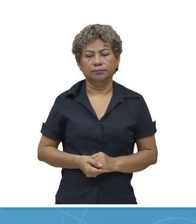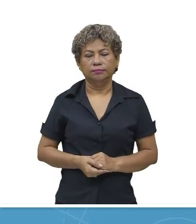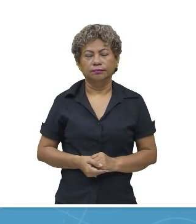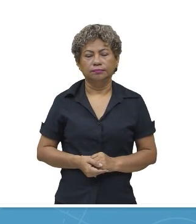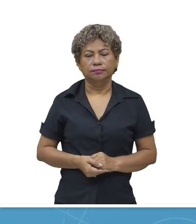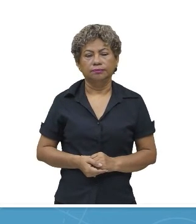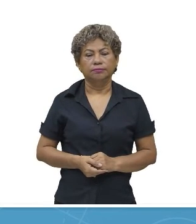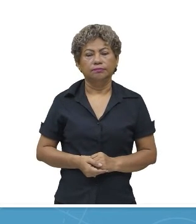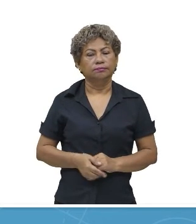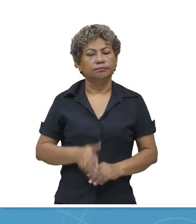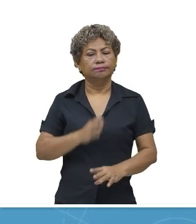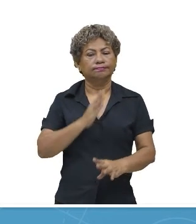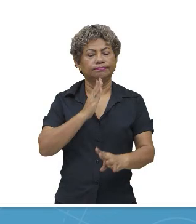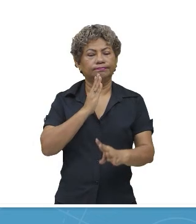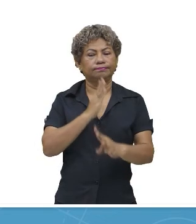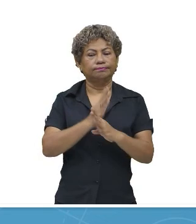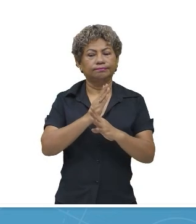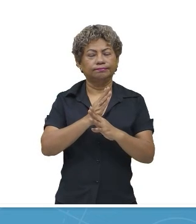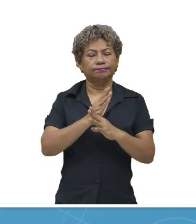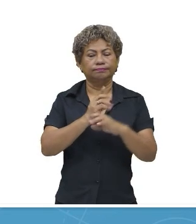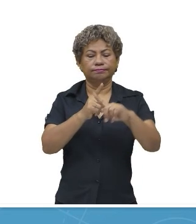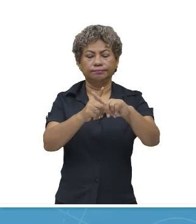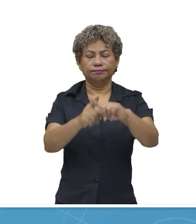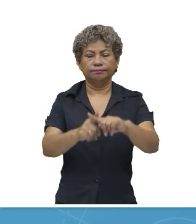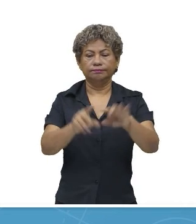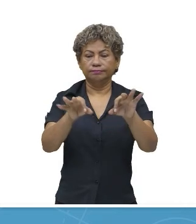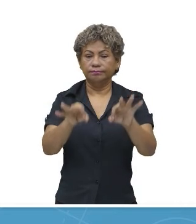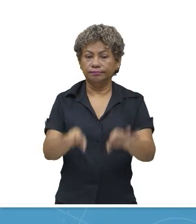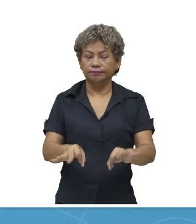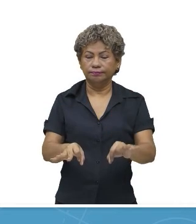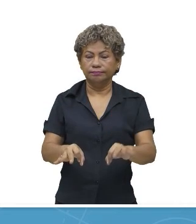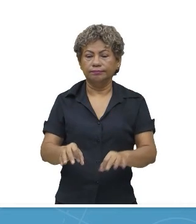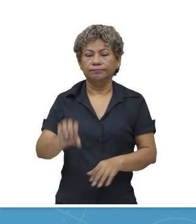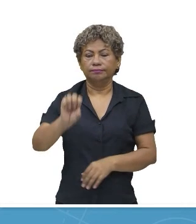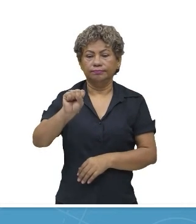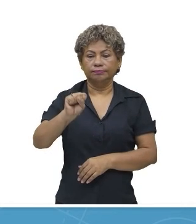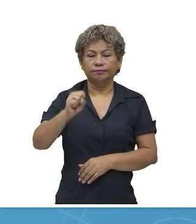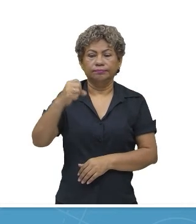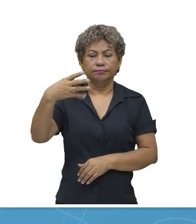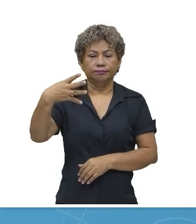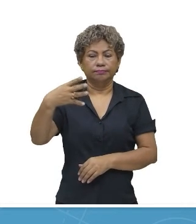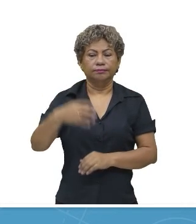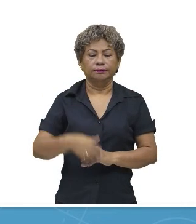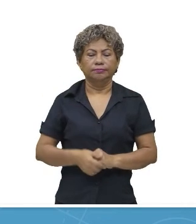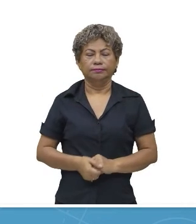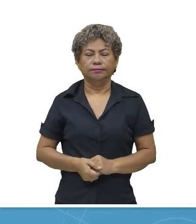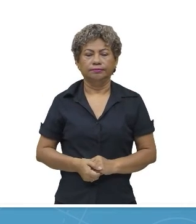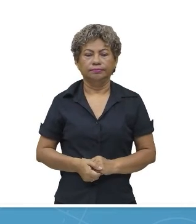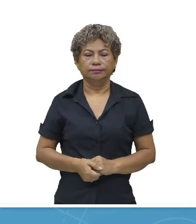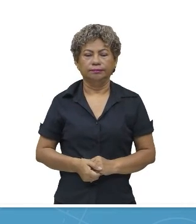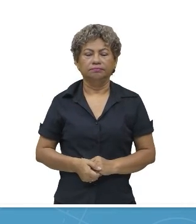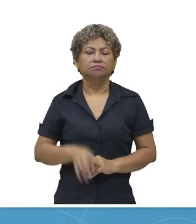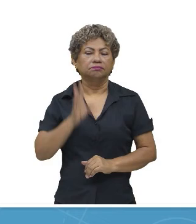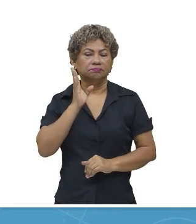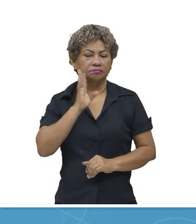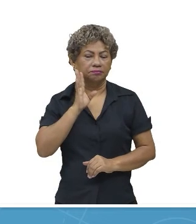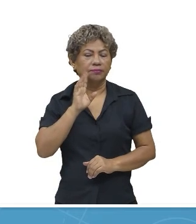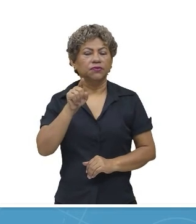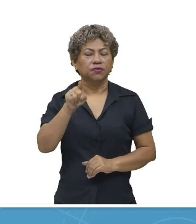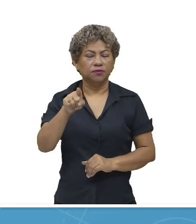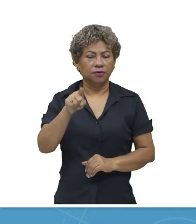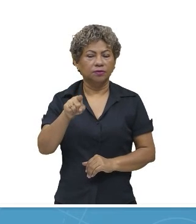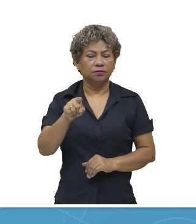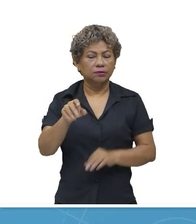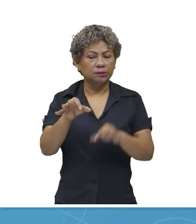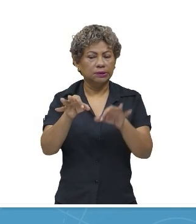gente chega na nossa alternativa correta, 8 elevado a 4. Gostei de ver aí a participação